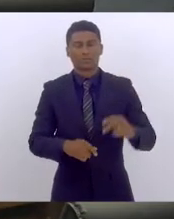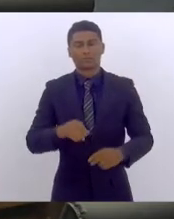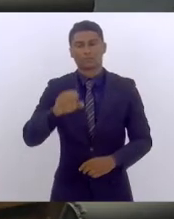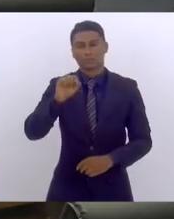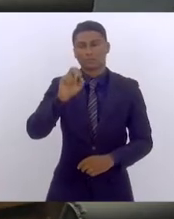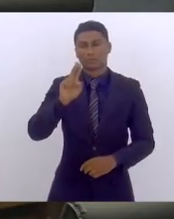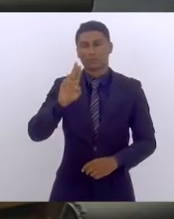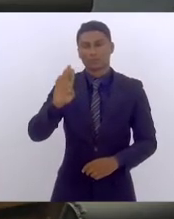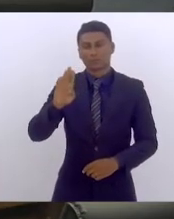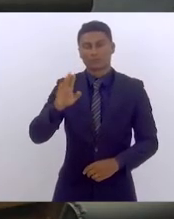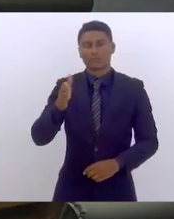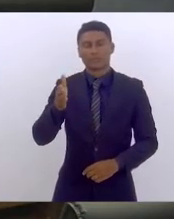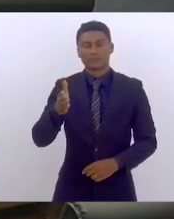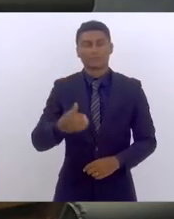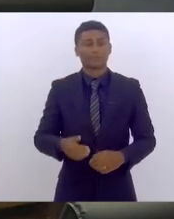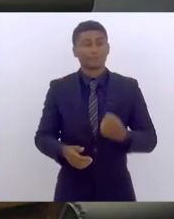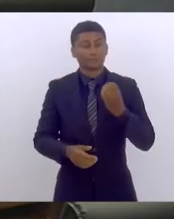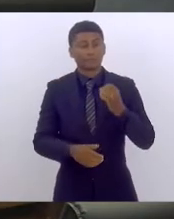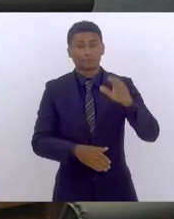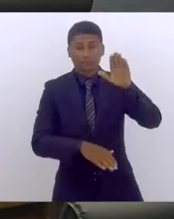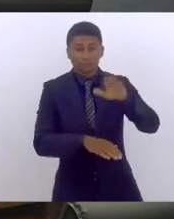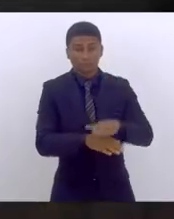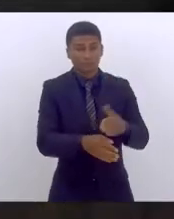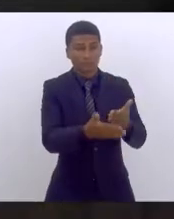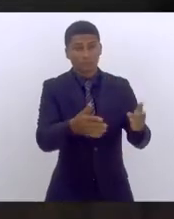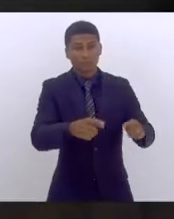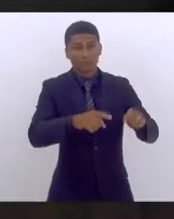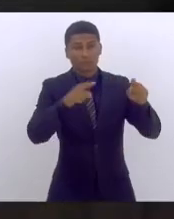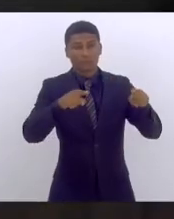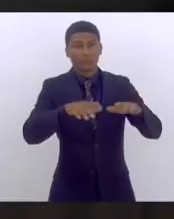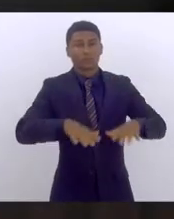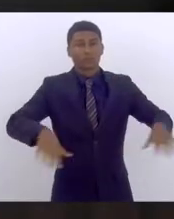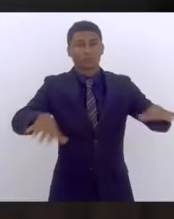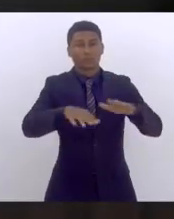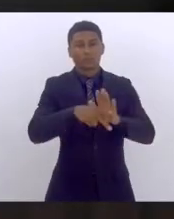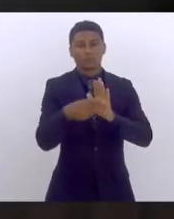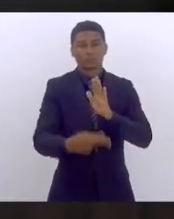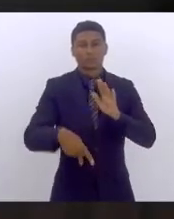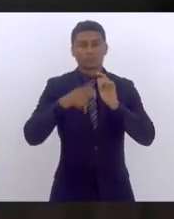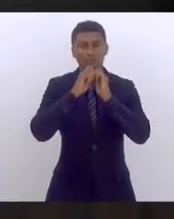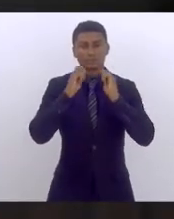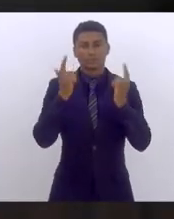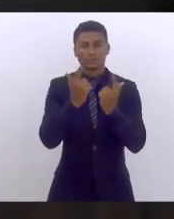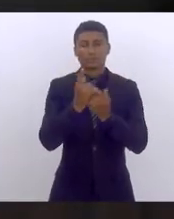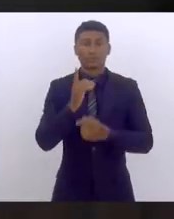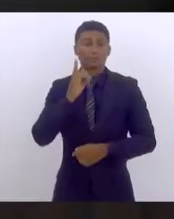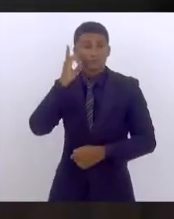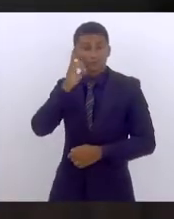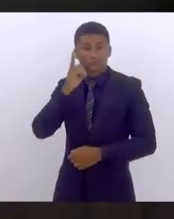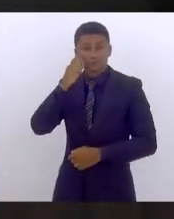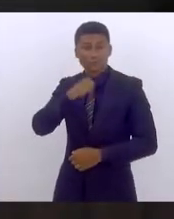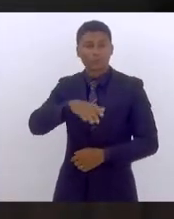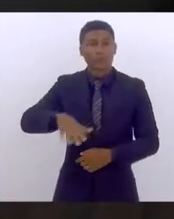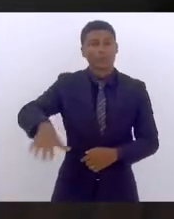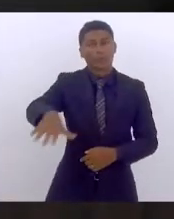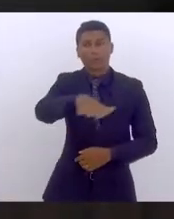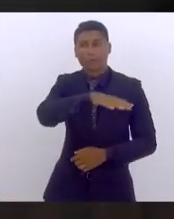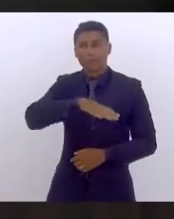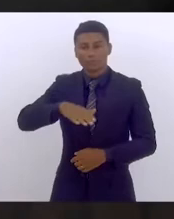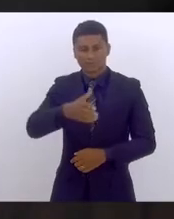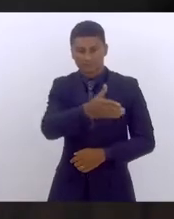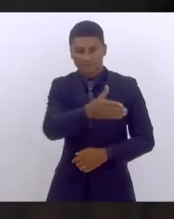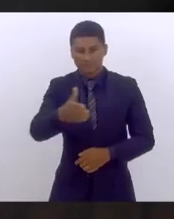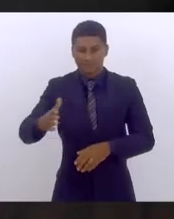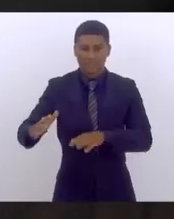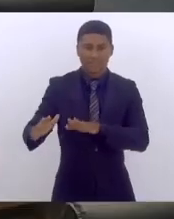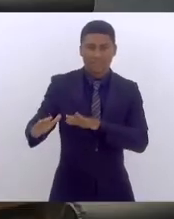Bernardo. Boa tarde a todos os servidores dessa casa, aos deputados e deputadas que estão ainda adentrando